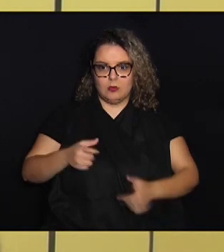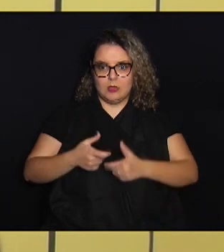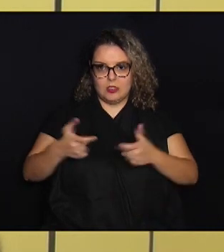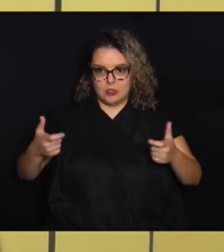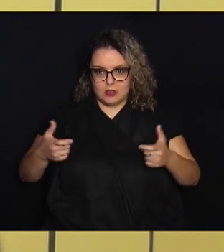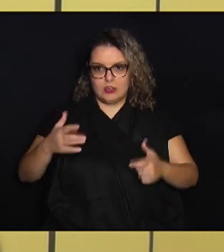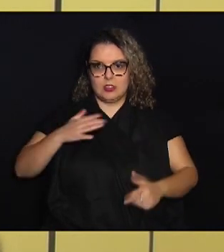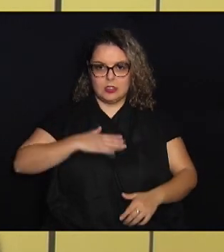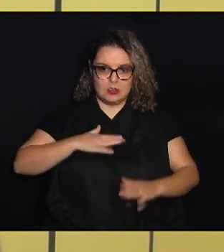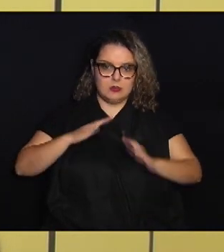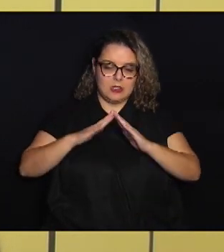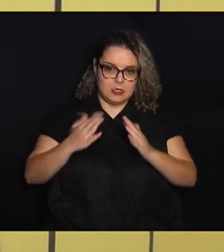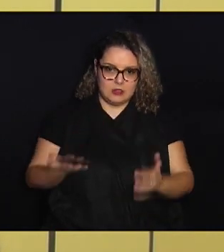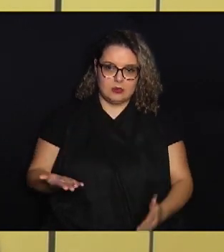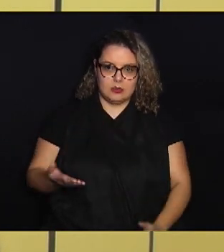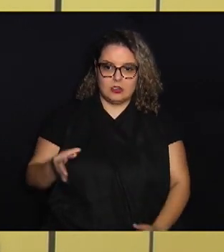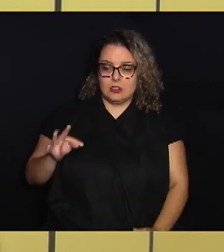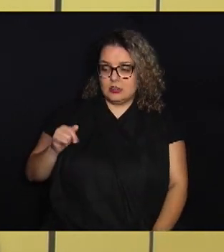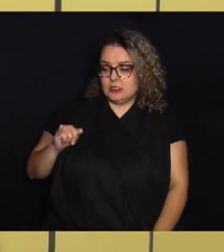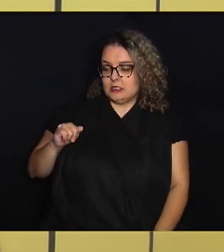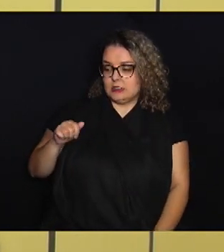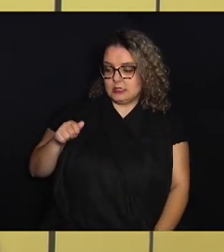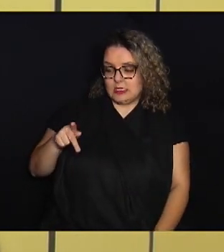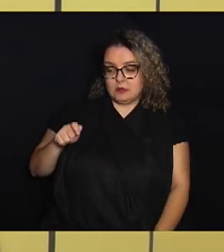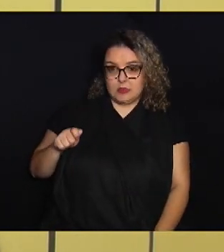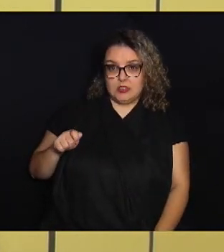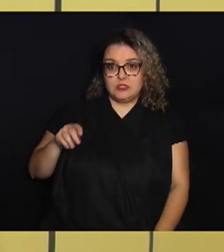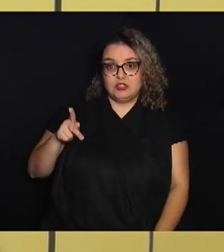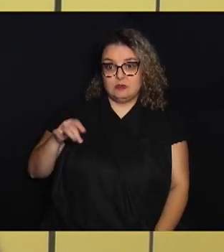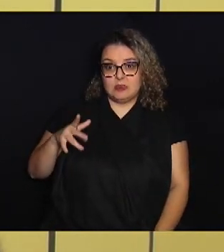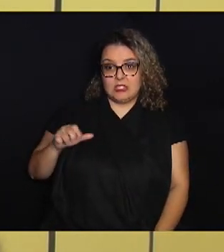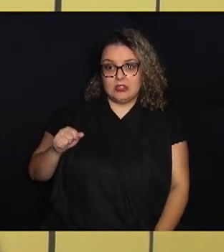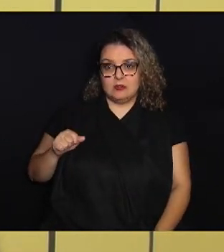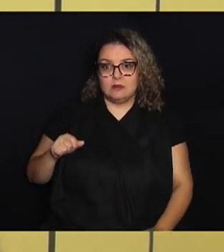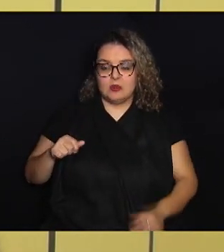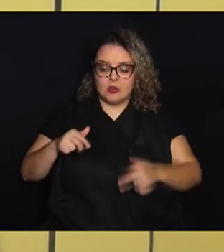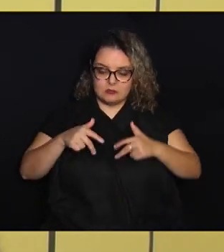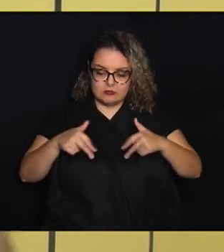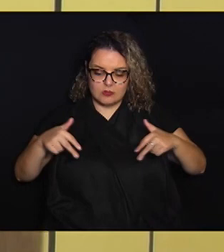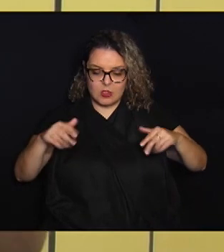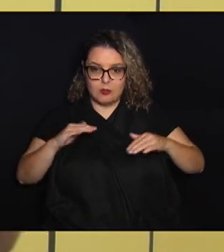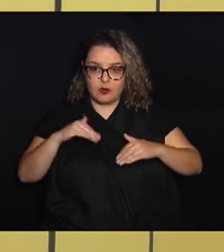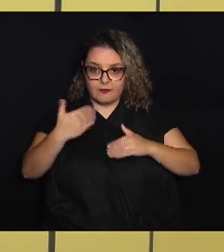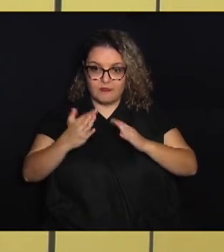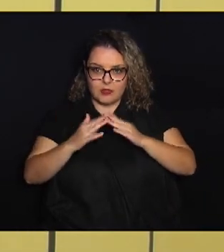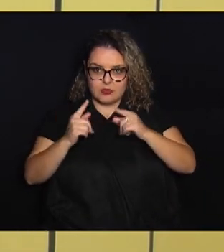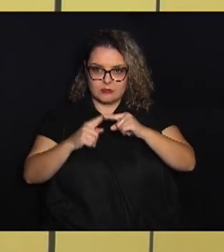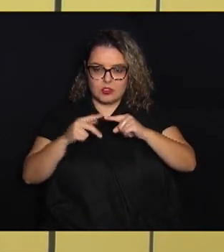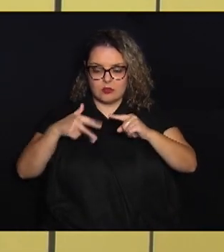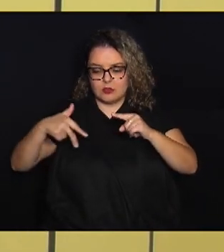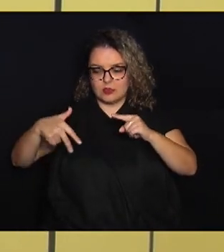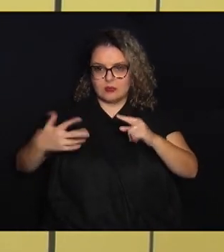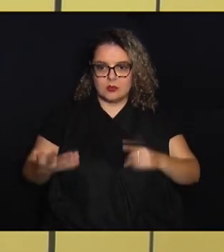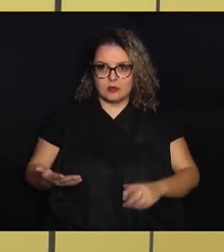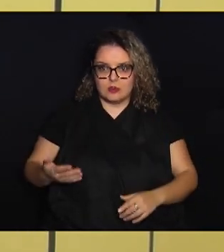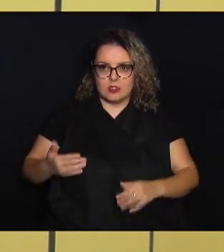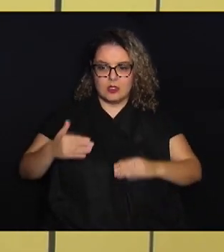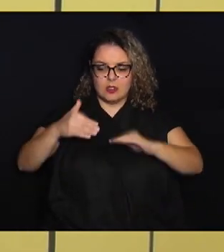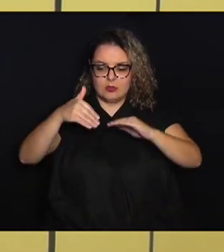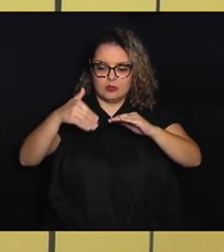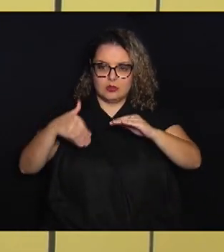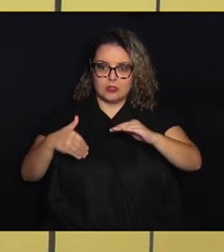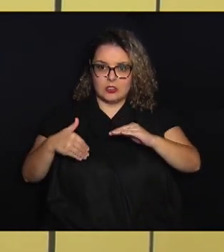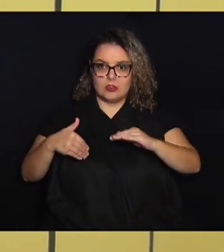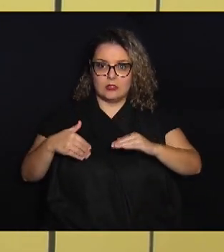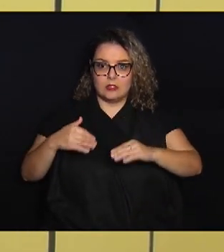mesmo. E, então taipa de pilão, só que você passa por fora da igreja e você vê no descascado que tem ali, dá pra ver